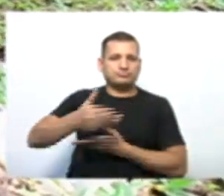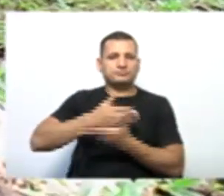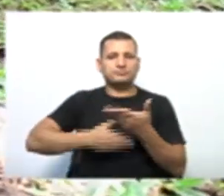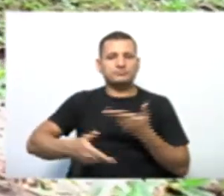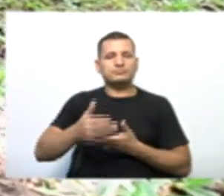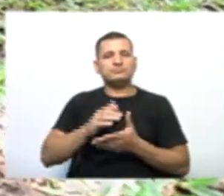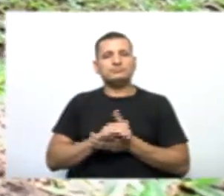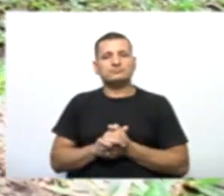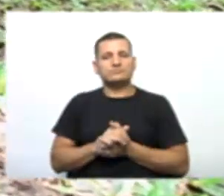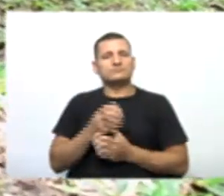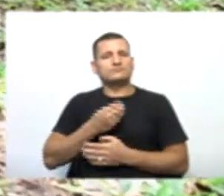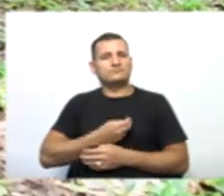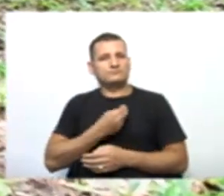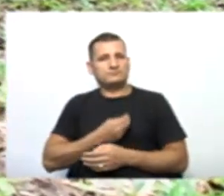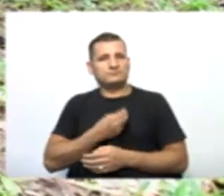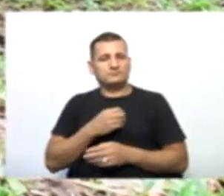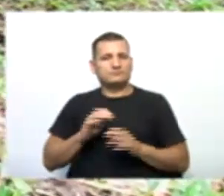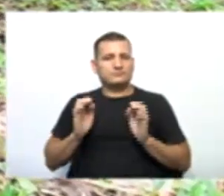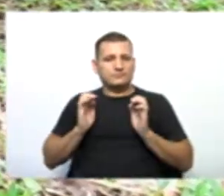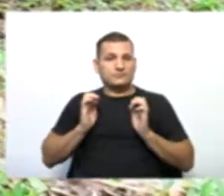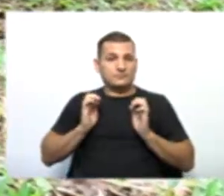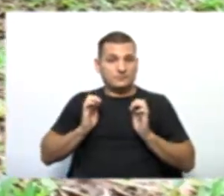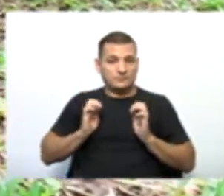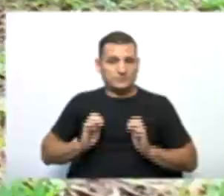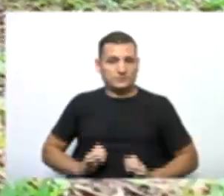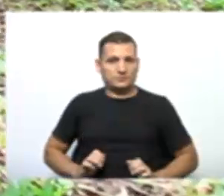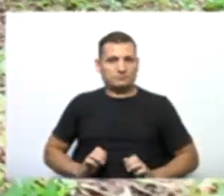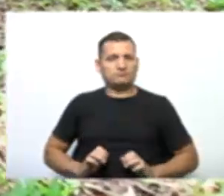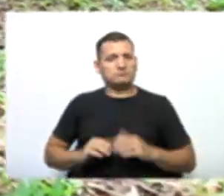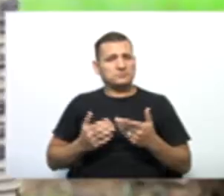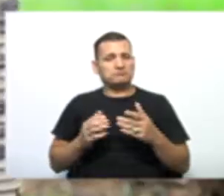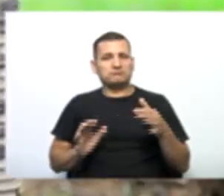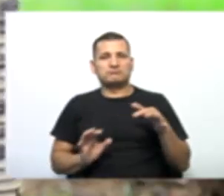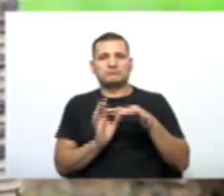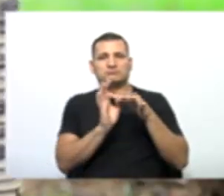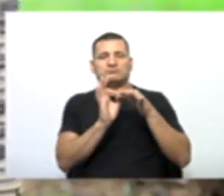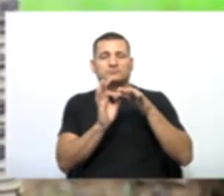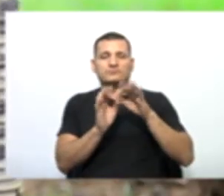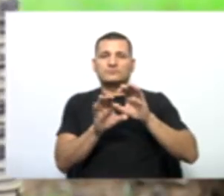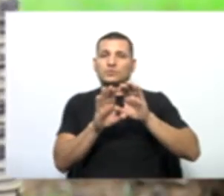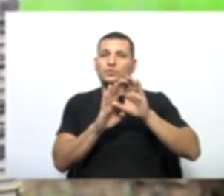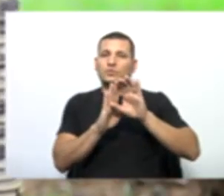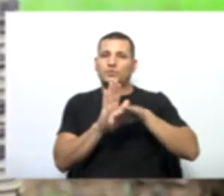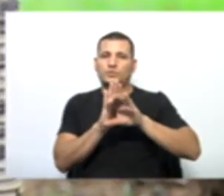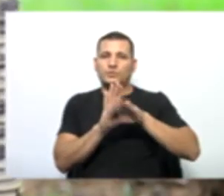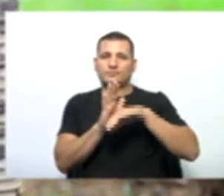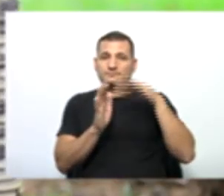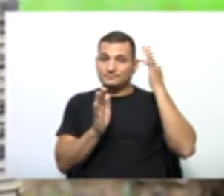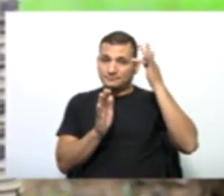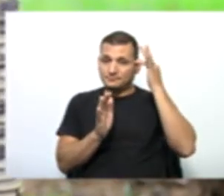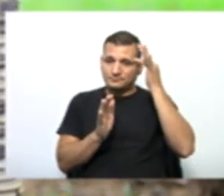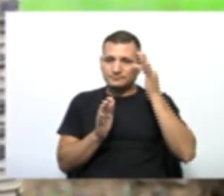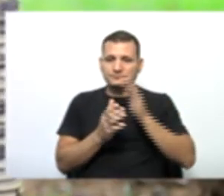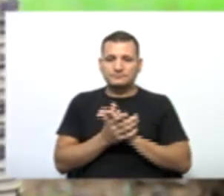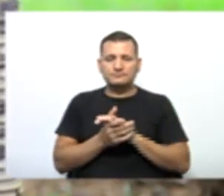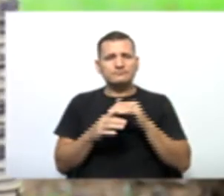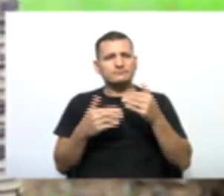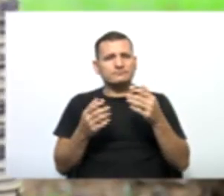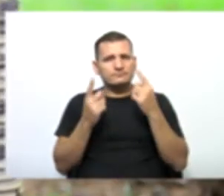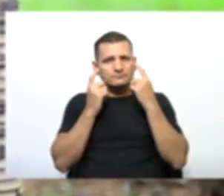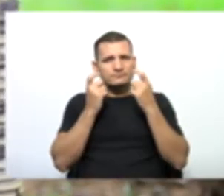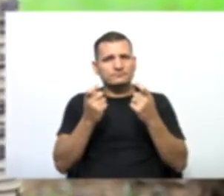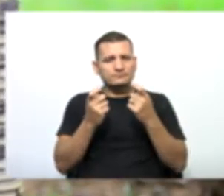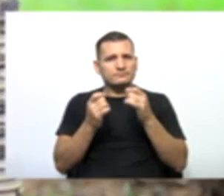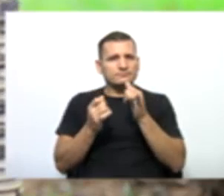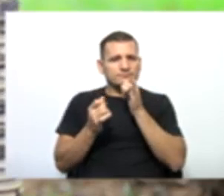viver de uma maneira ética. Não foge do conceito filosófico, né? Não, de forma alguma. Uma coisa que é interessante de ver, por